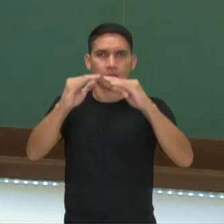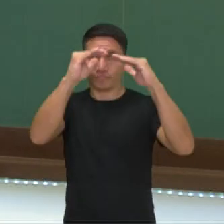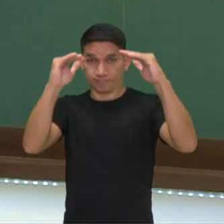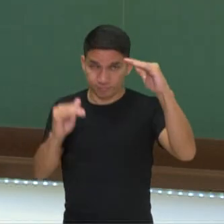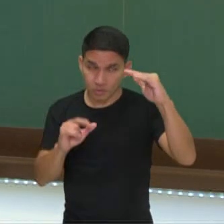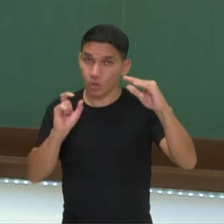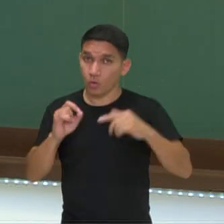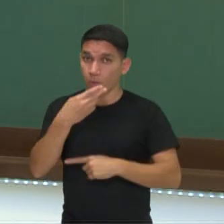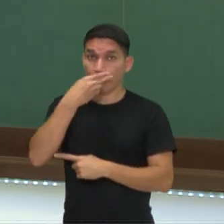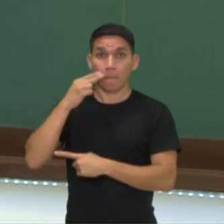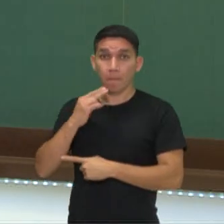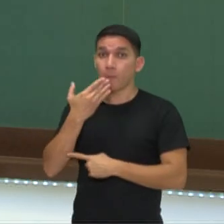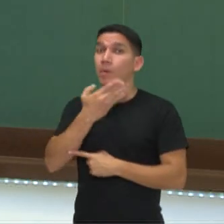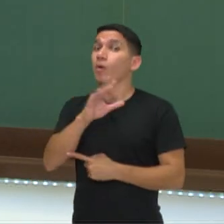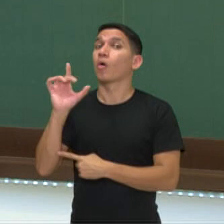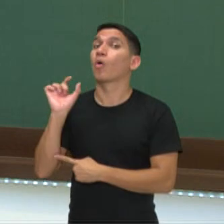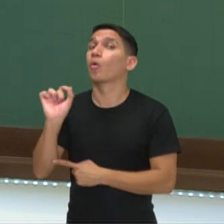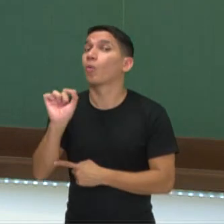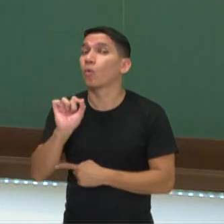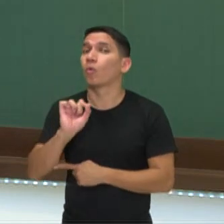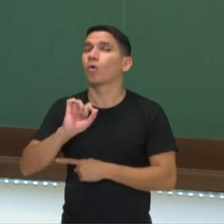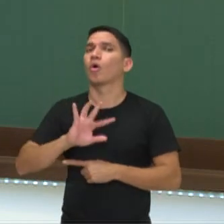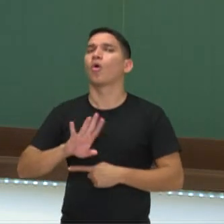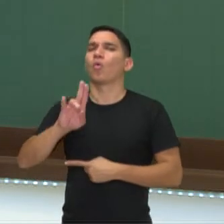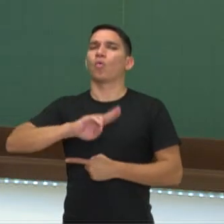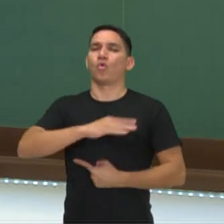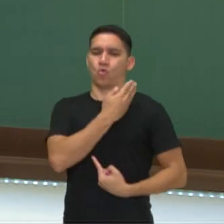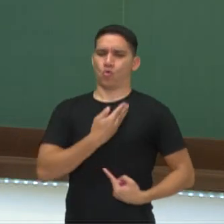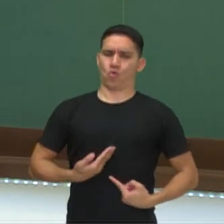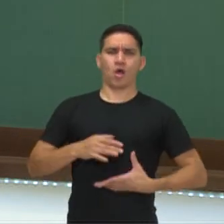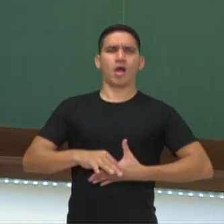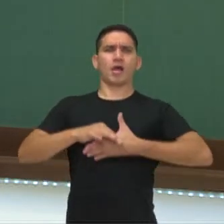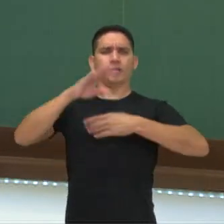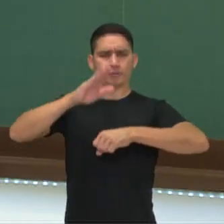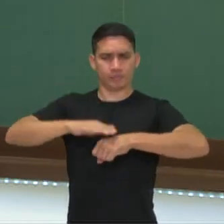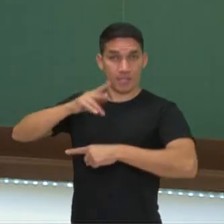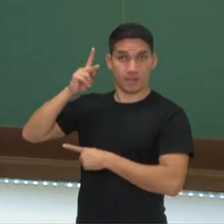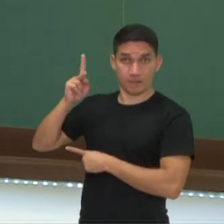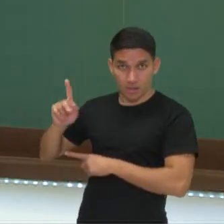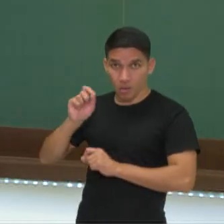Mussolini prometia que, sob o seu governo, com a sua liderança,